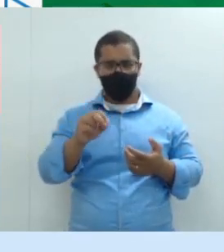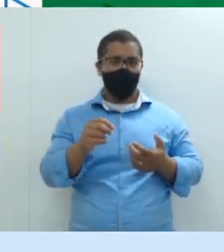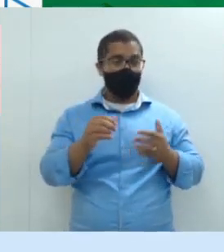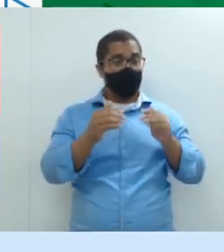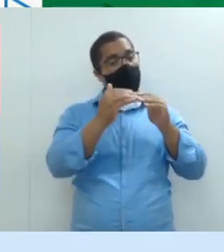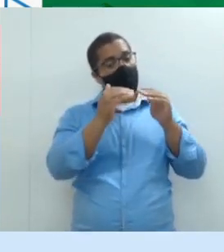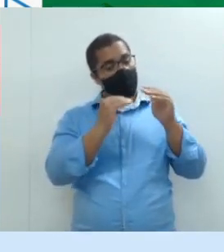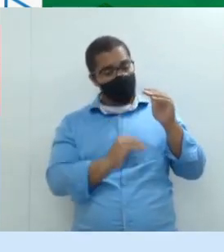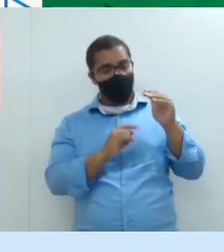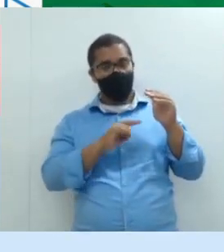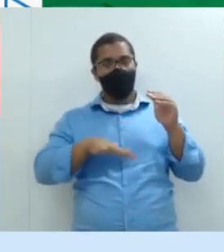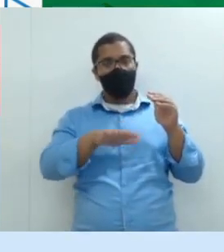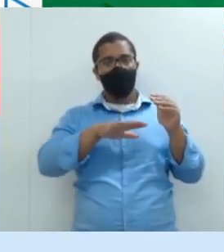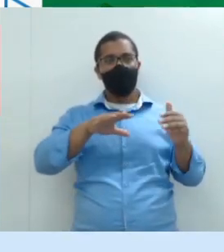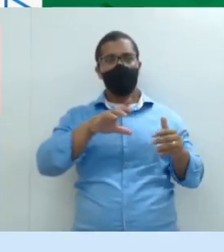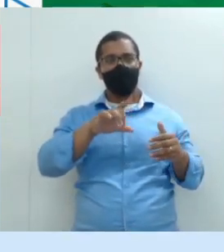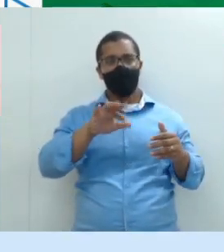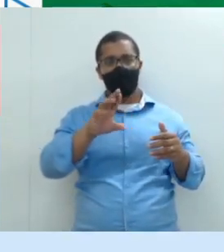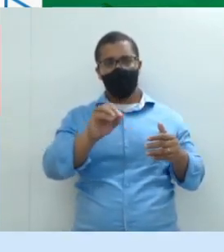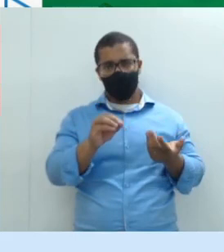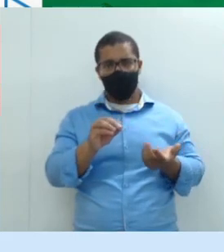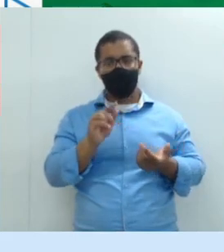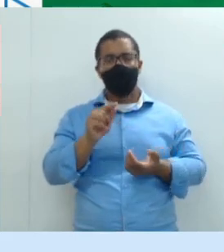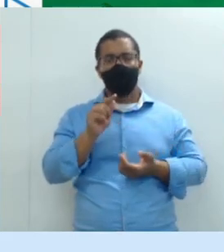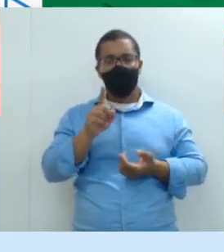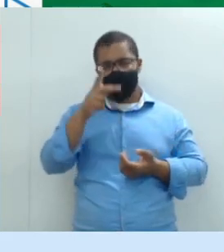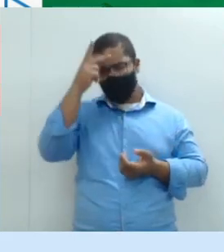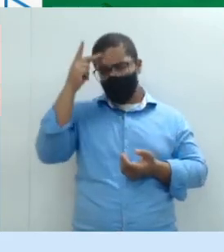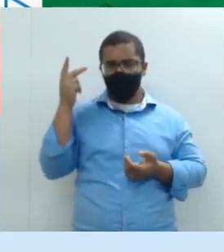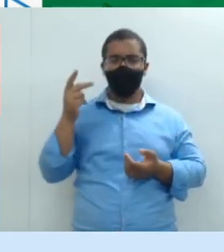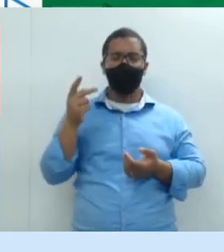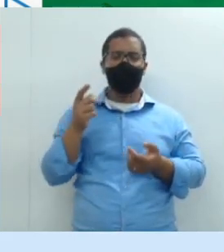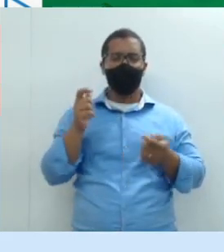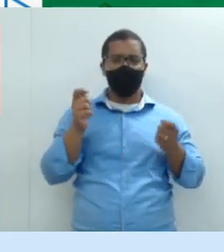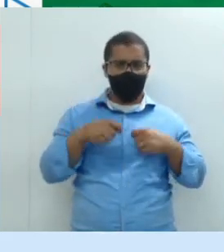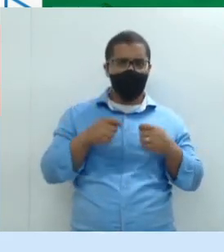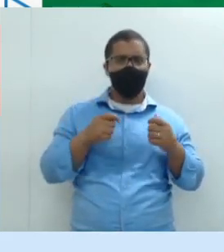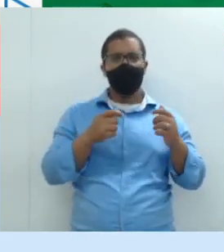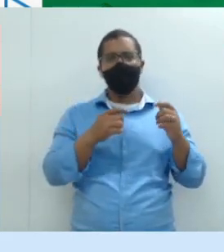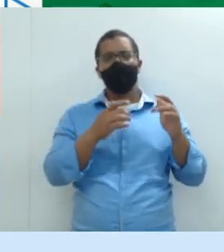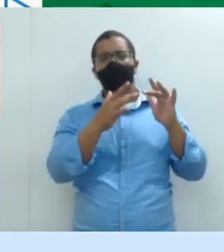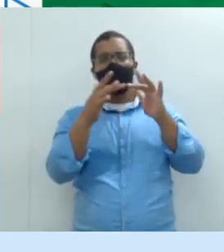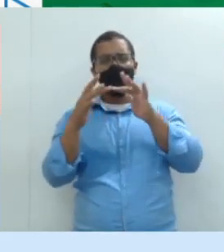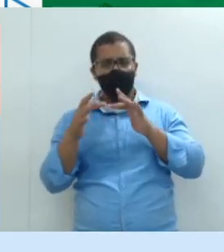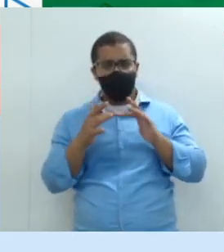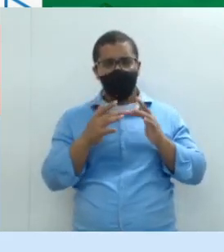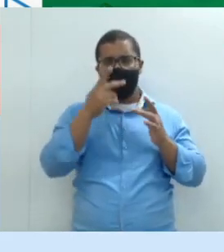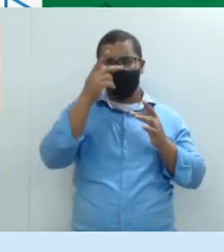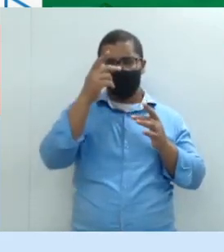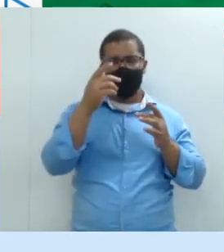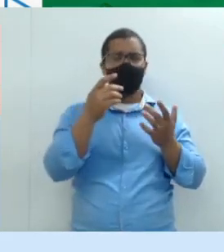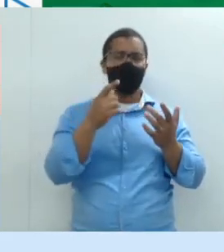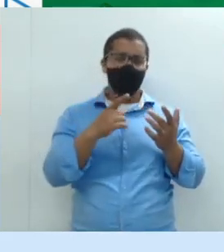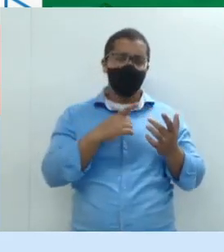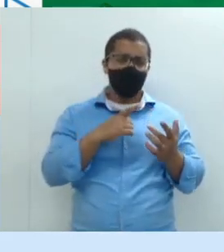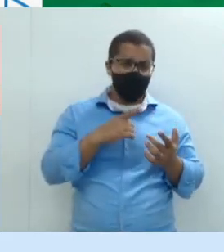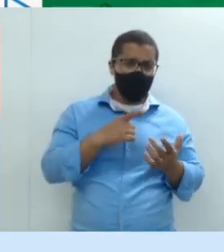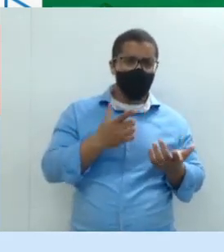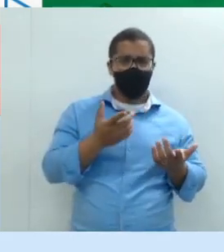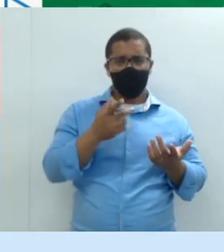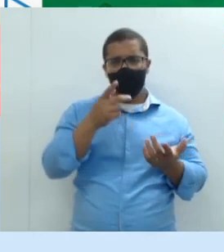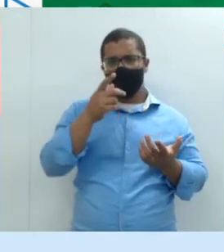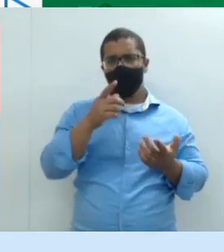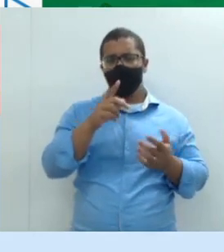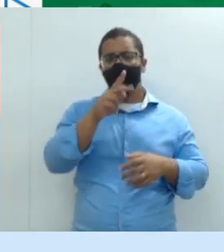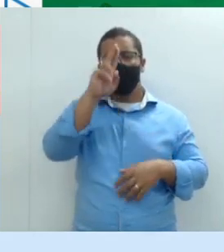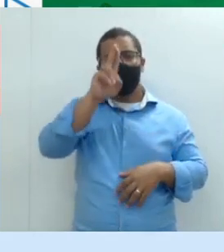era muito mais fácil de serem seculares, tendo em vista que são pessoas que estão mais tete a tete, né, estão mais próximas das pessoas, são padres, monges,